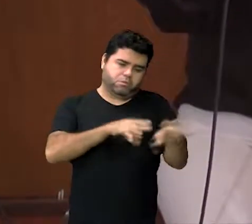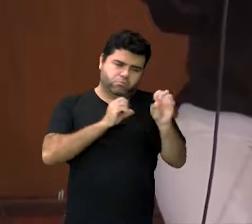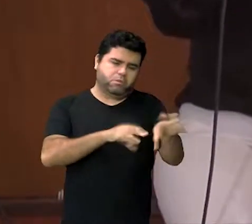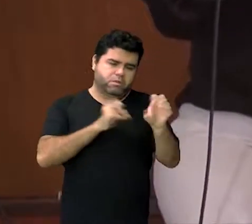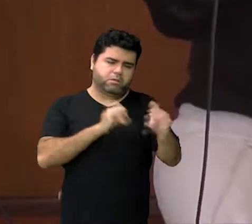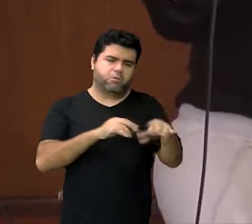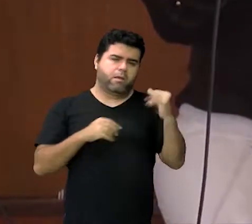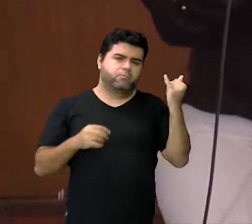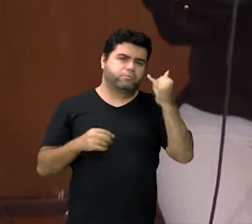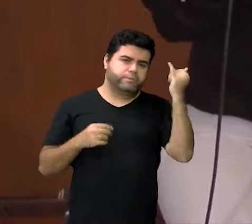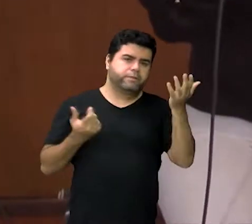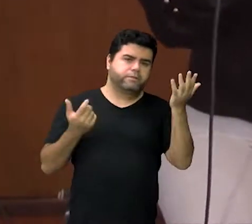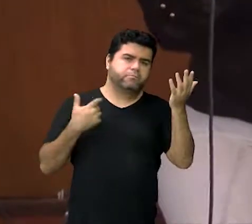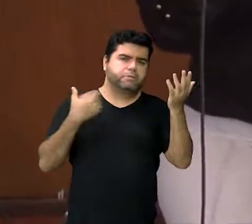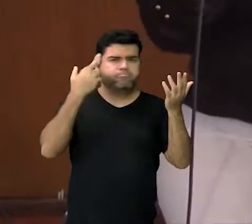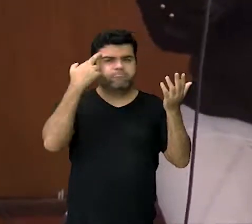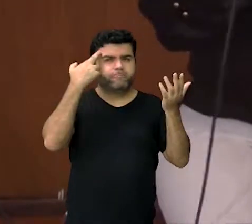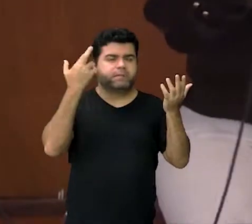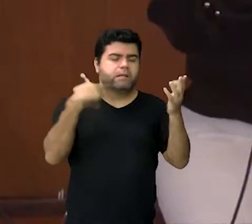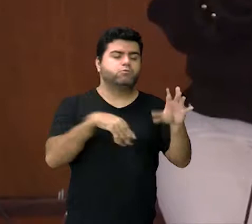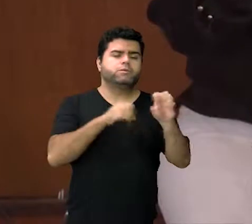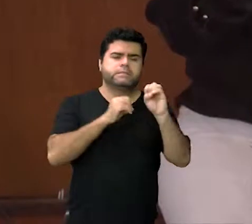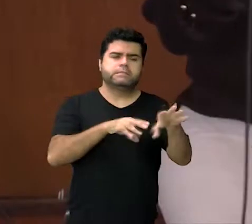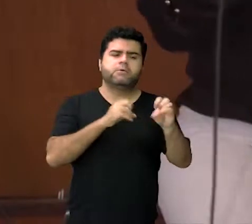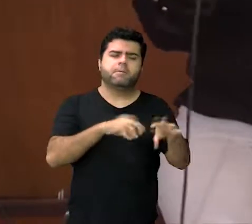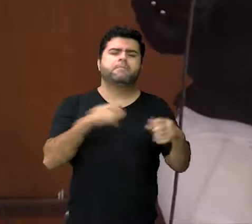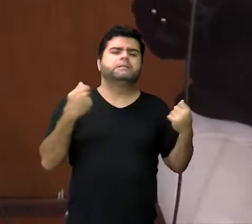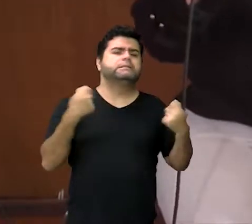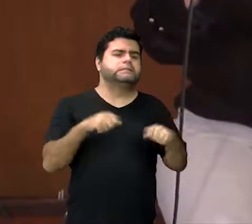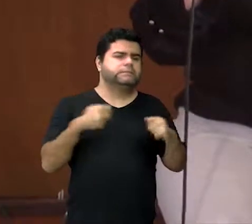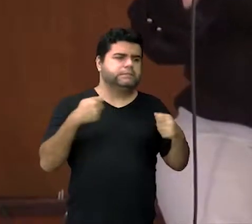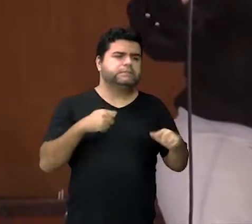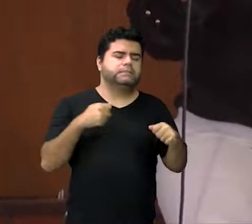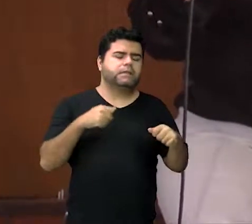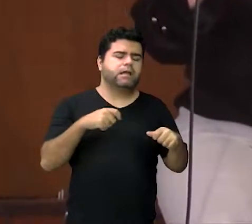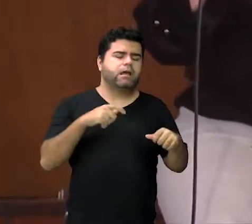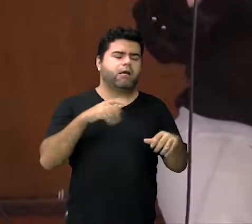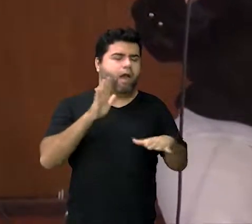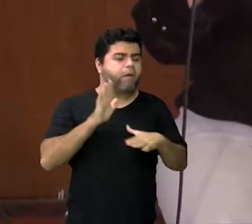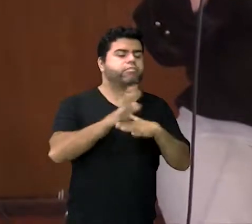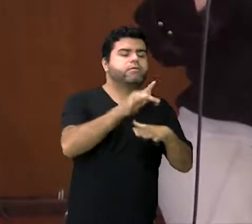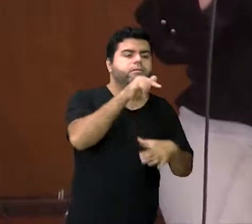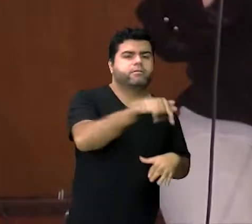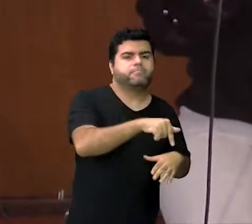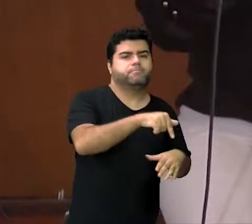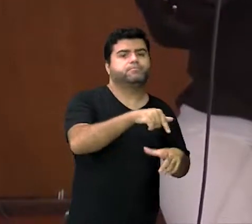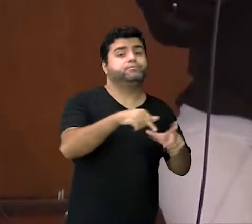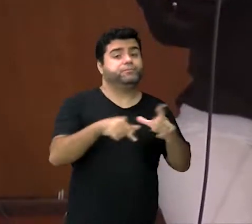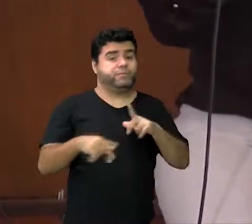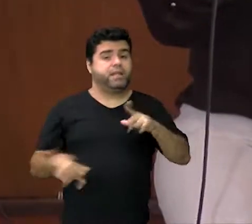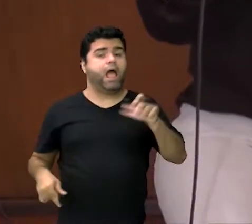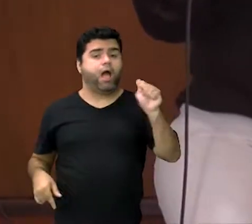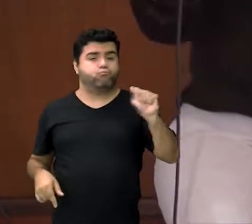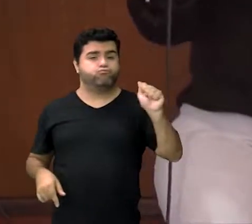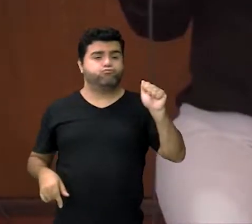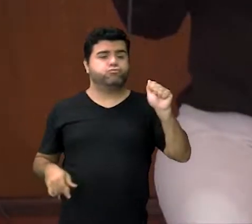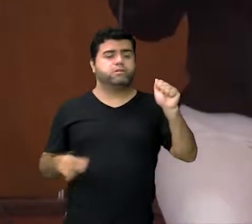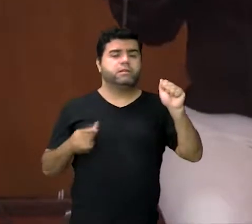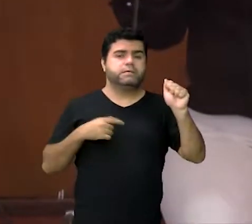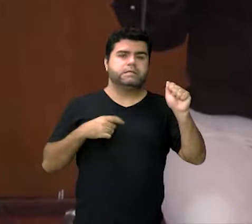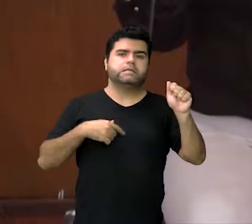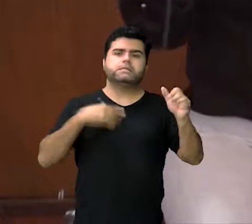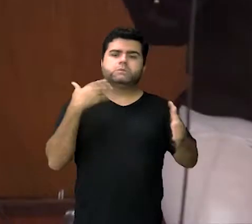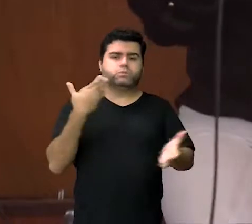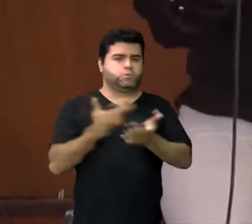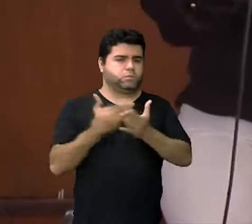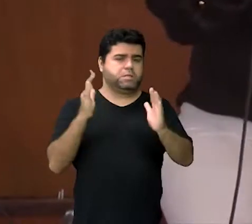educação, ela tem sim que dar conta desses alunos, desses autistas. Nós temos autistas que são da escola